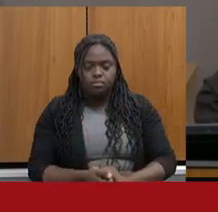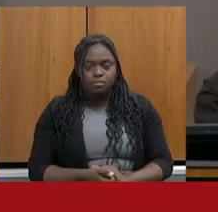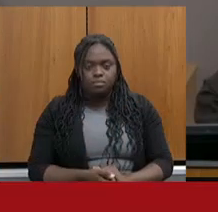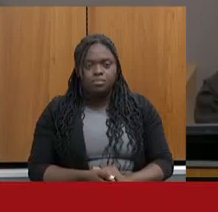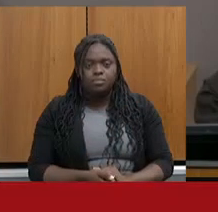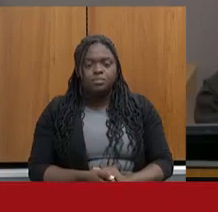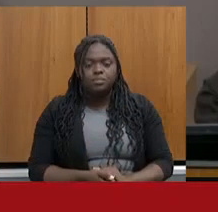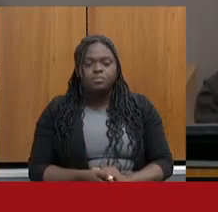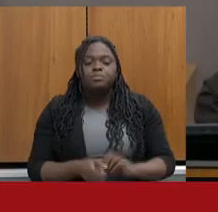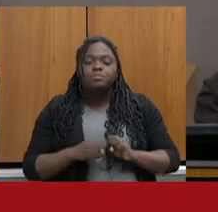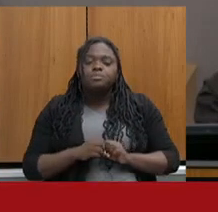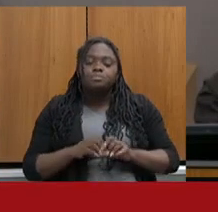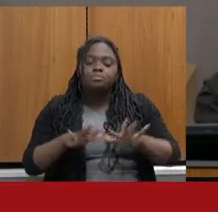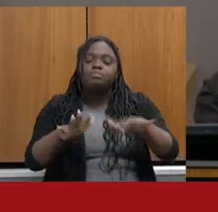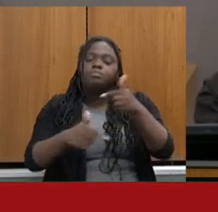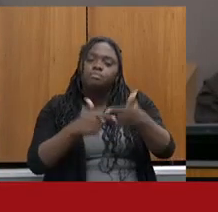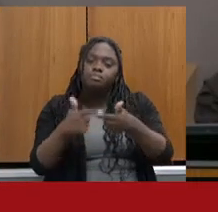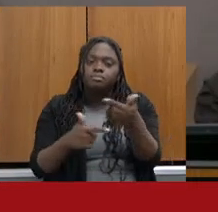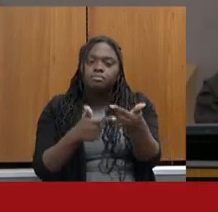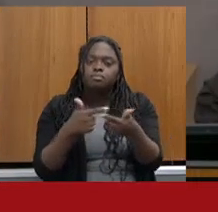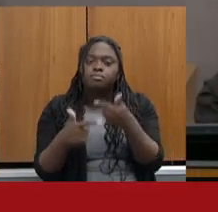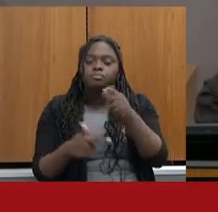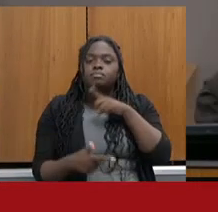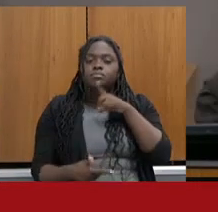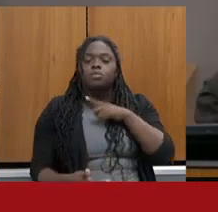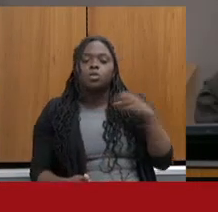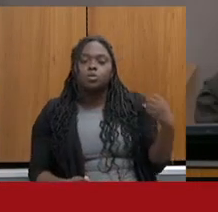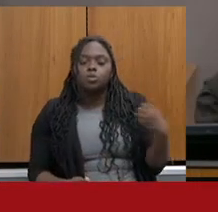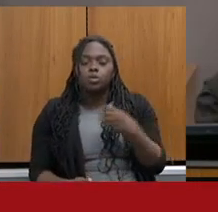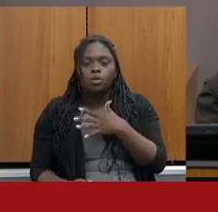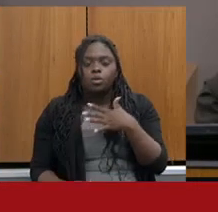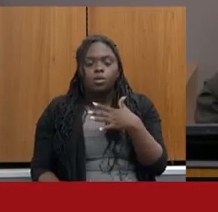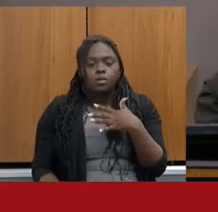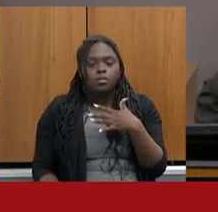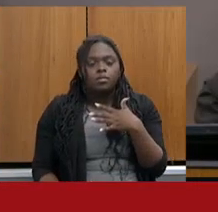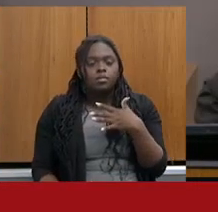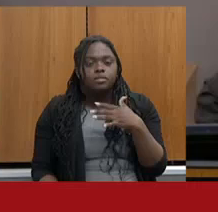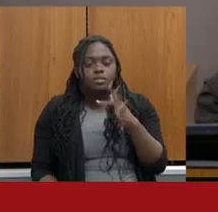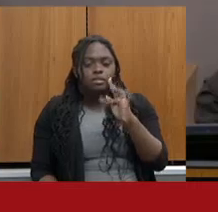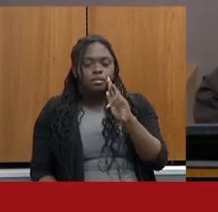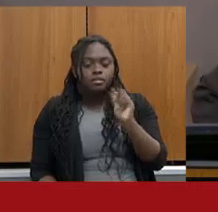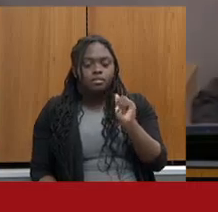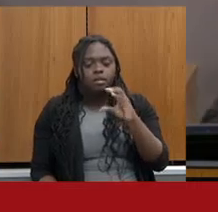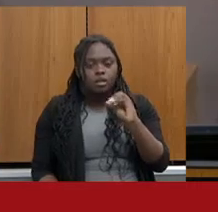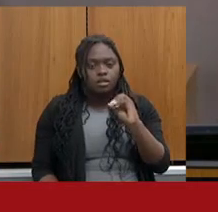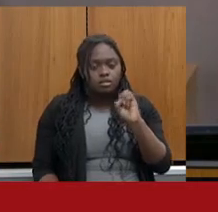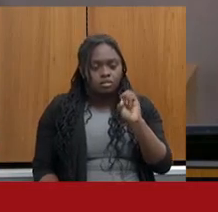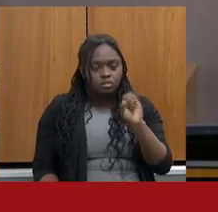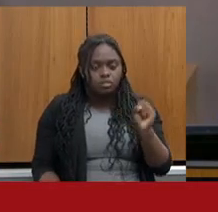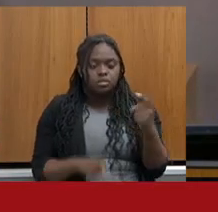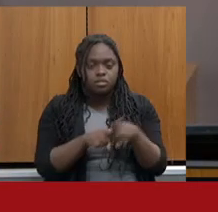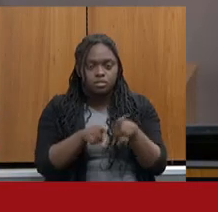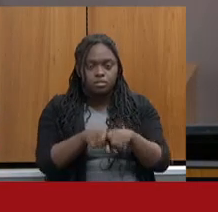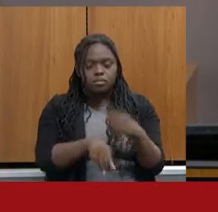expansão do serviço operacional com a instalação de novas frações bem como treinamentos próximo